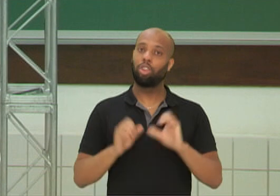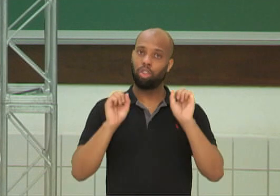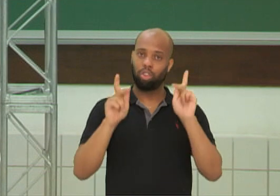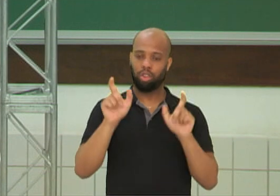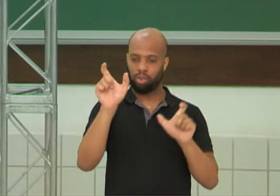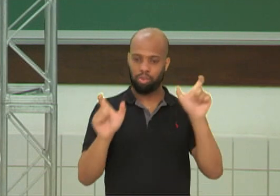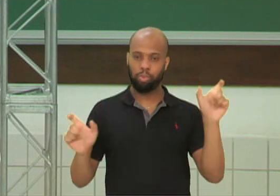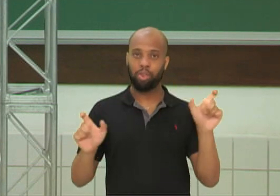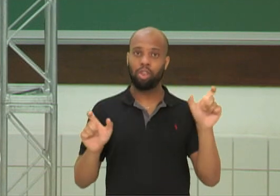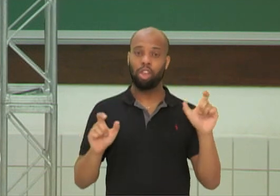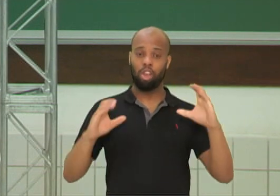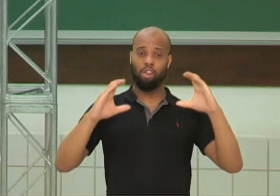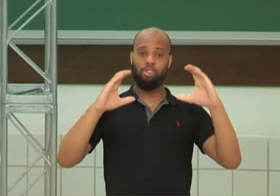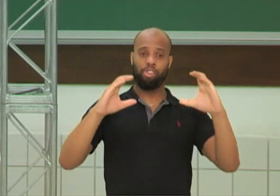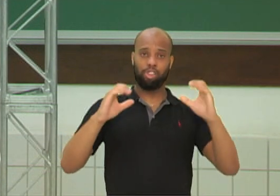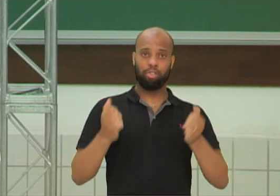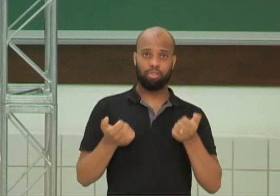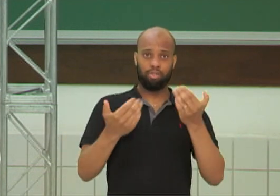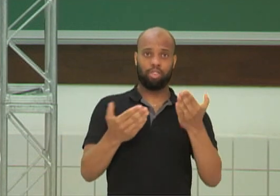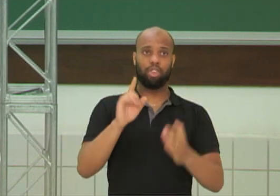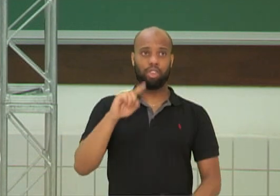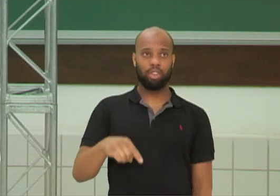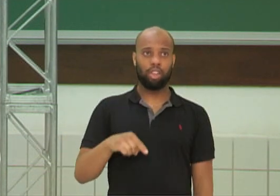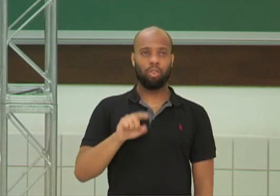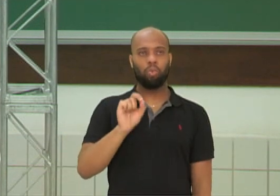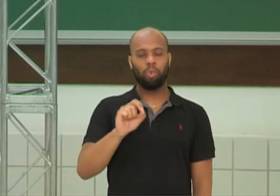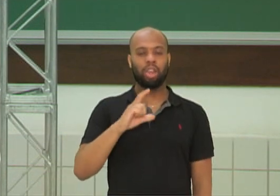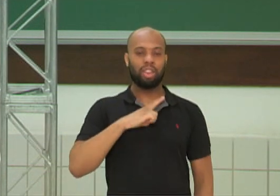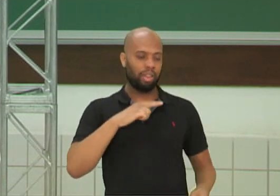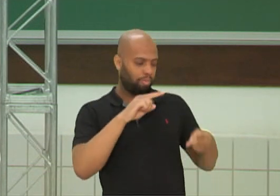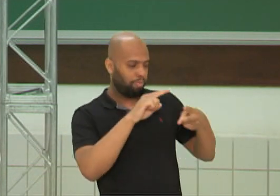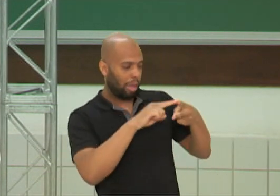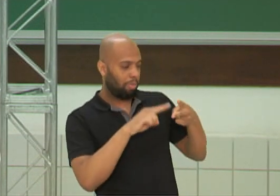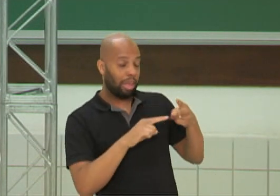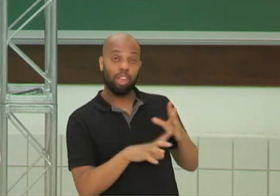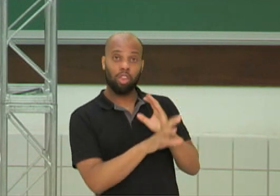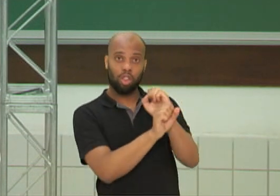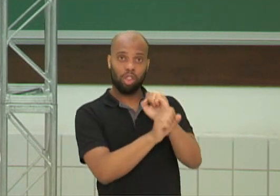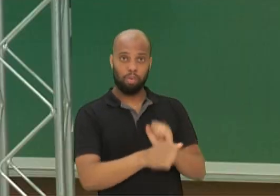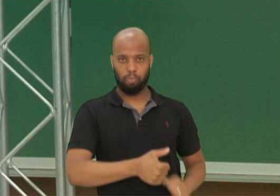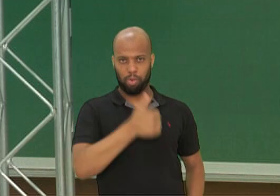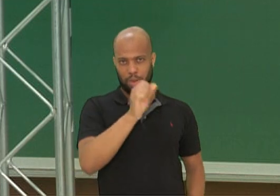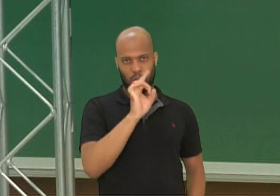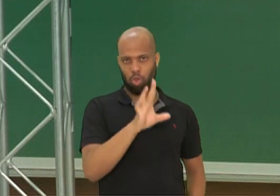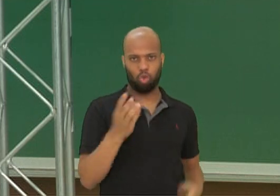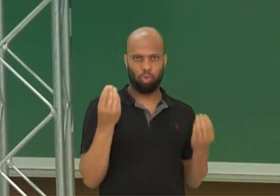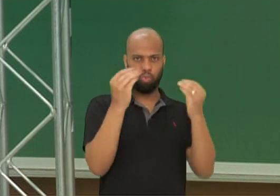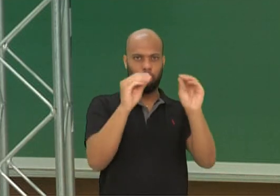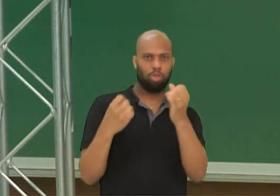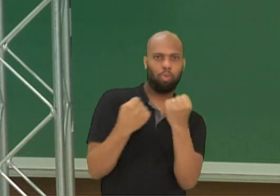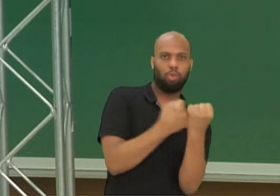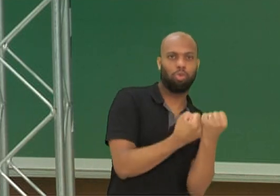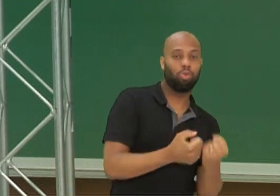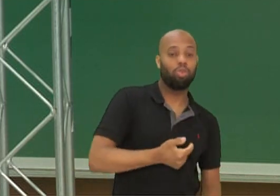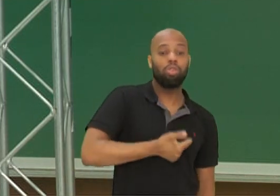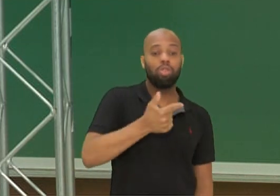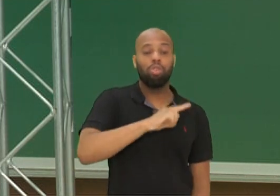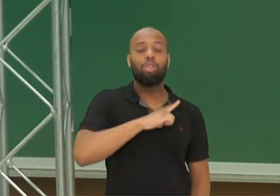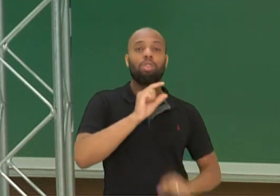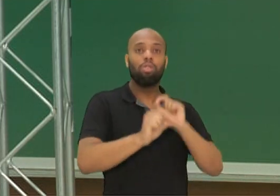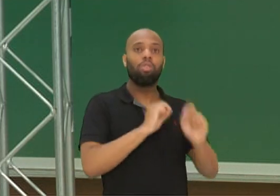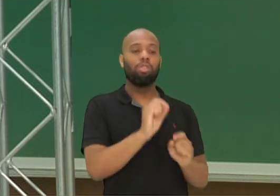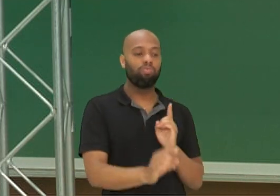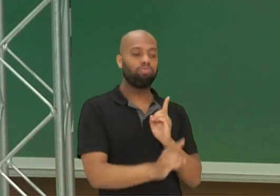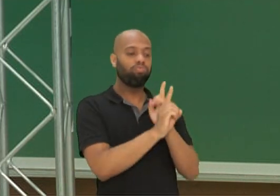Muito bem, a função dada, dois itens para se calcular, o primeiro é valor numérico e o segundo é